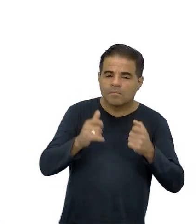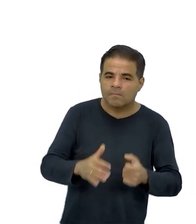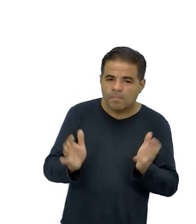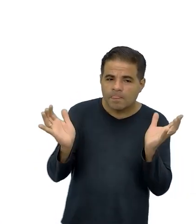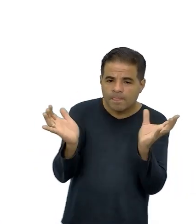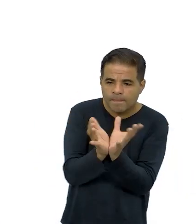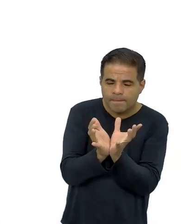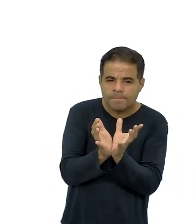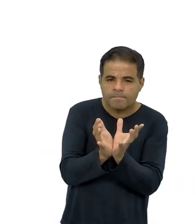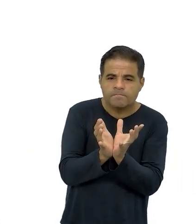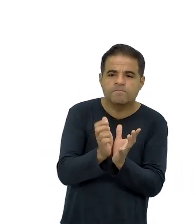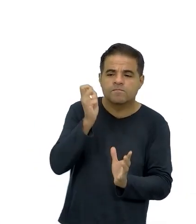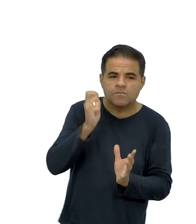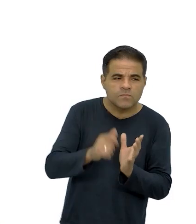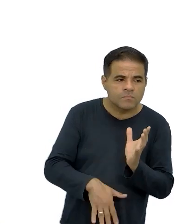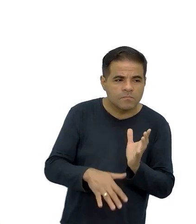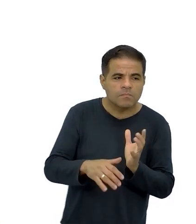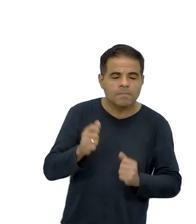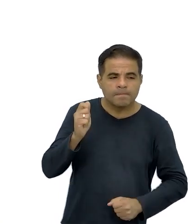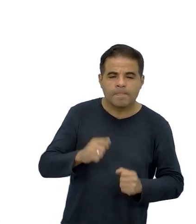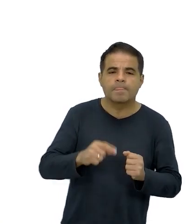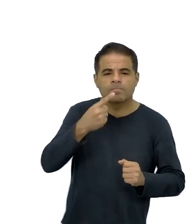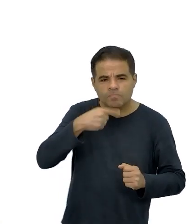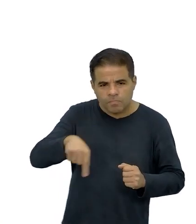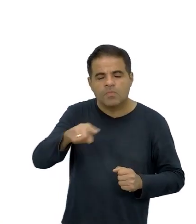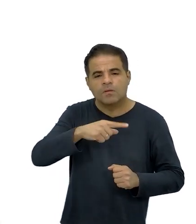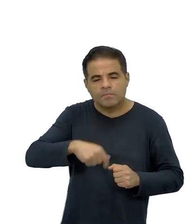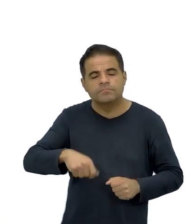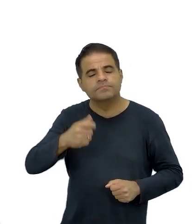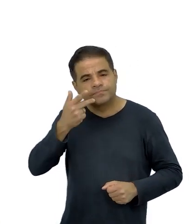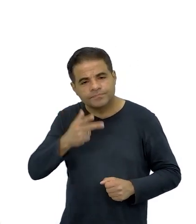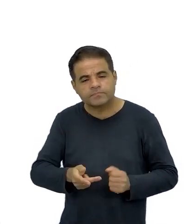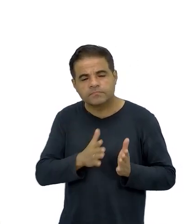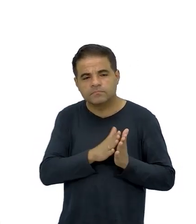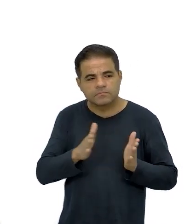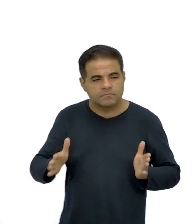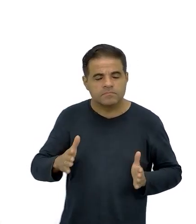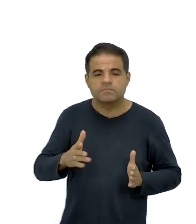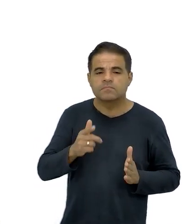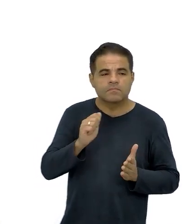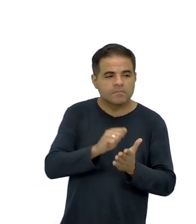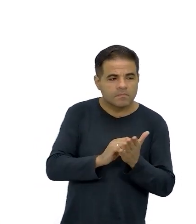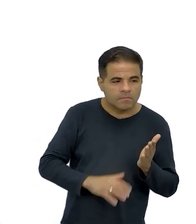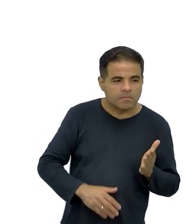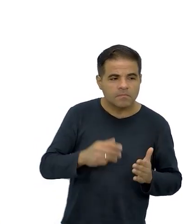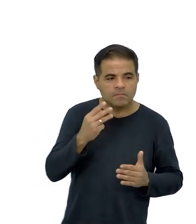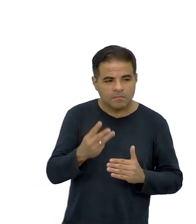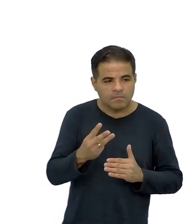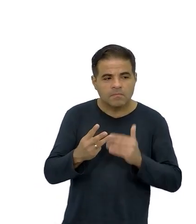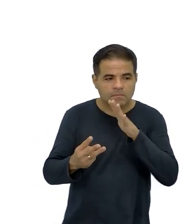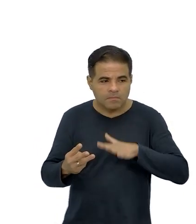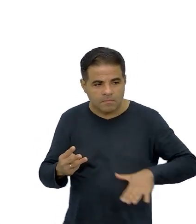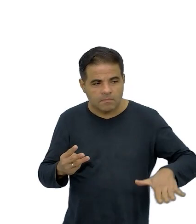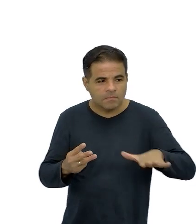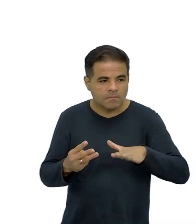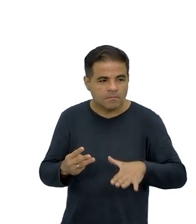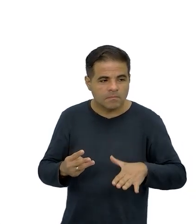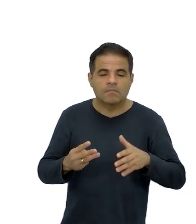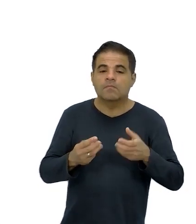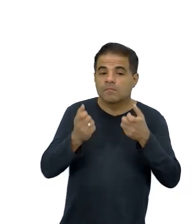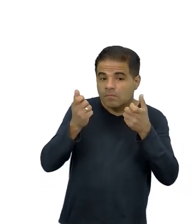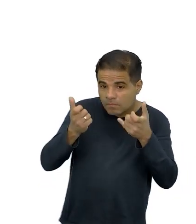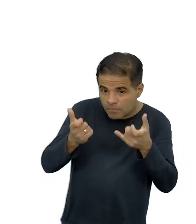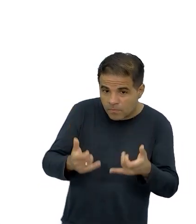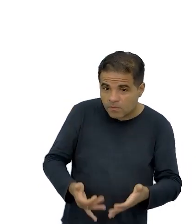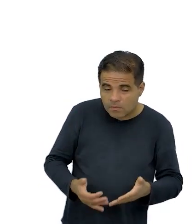com sinais de pontuação que julgar os mais adequados. Na atividade 2, em duplas, comparar as